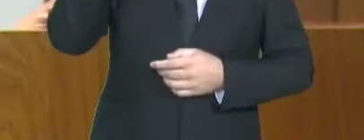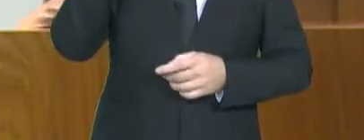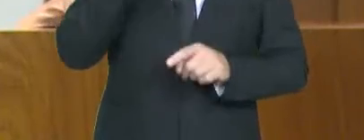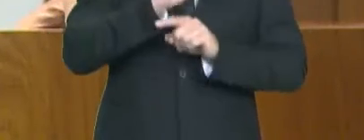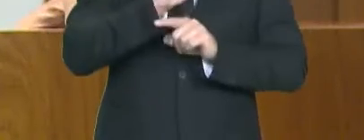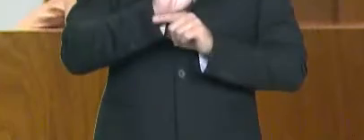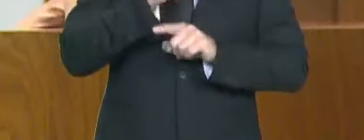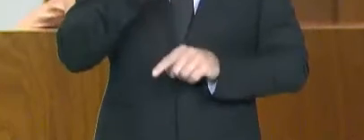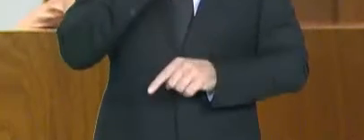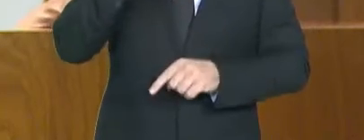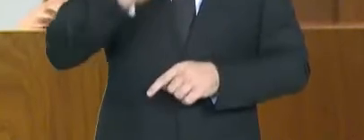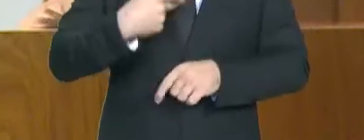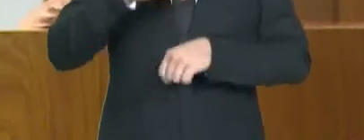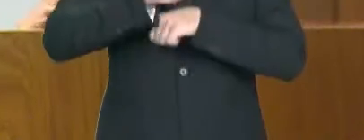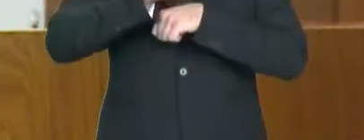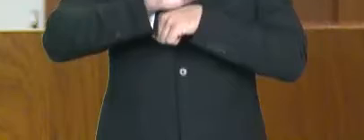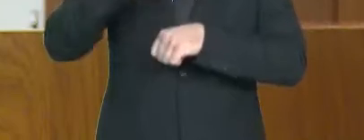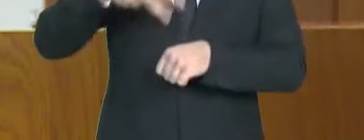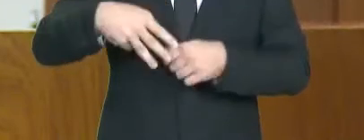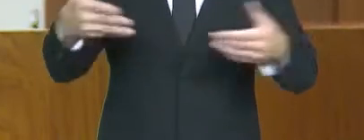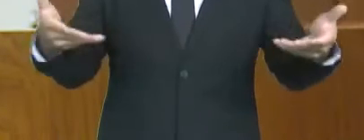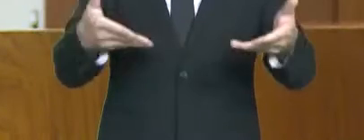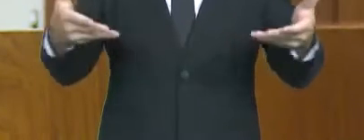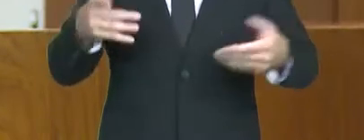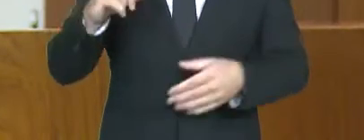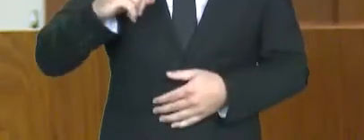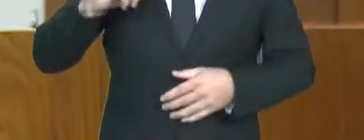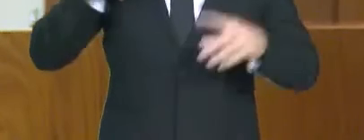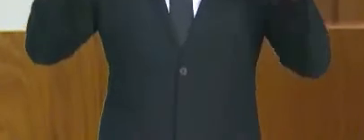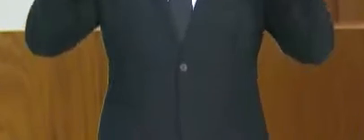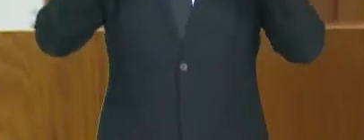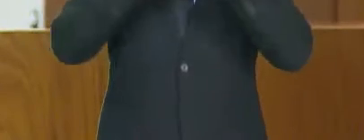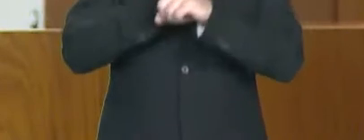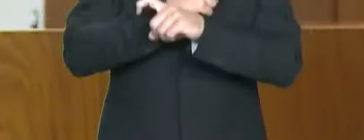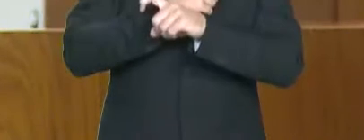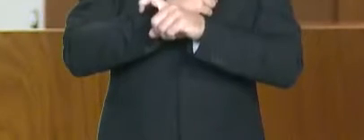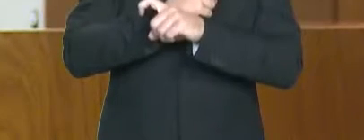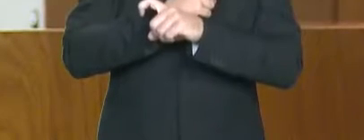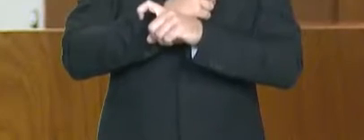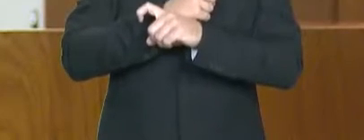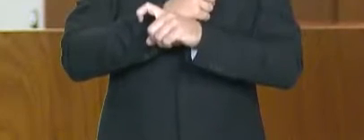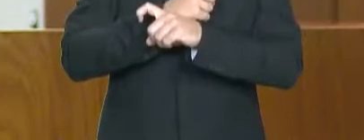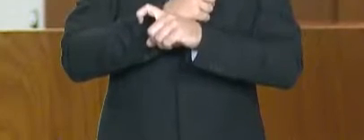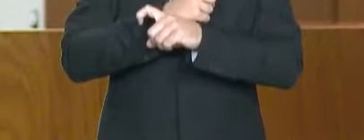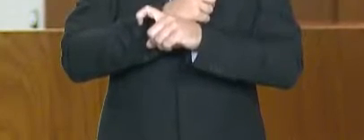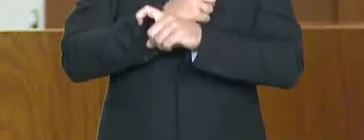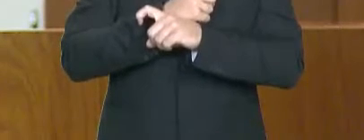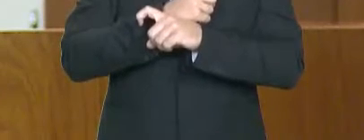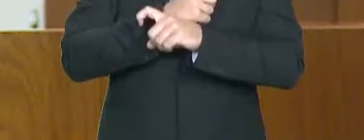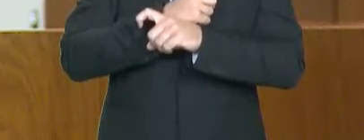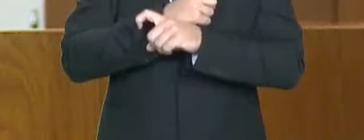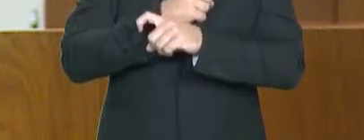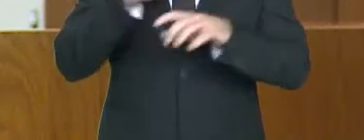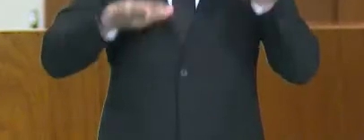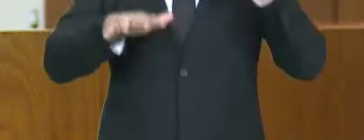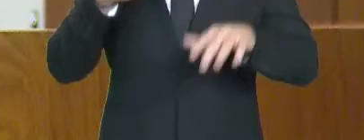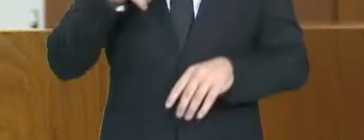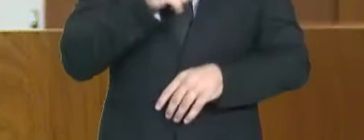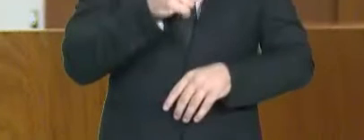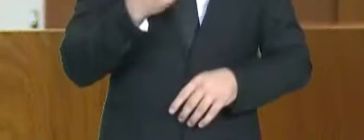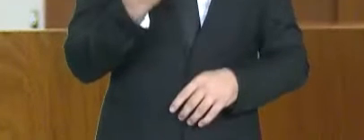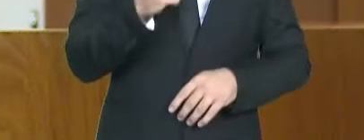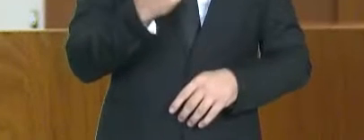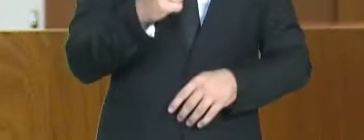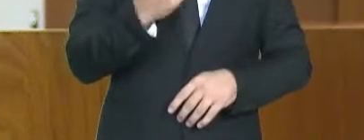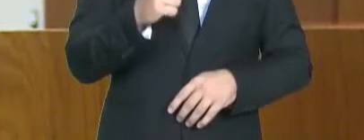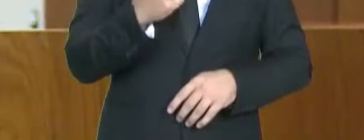Maranhão hoje enfrentam grande dificuldade mesmo sem ter sequer um único caso